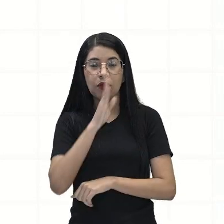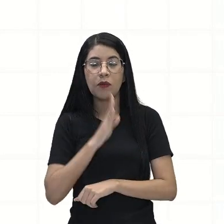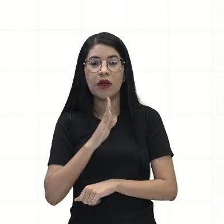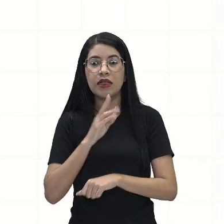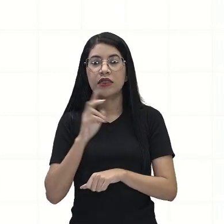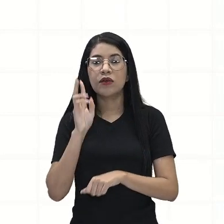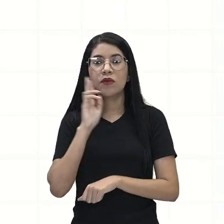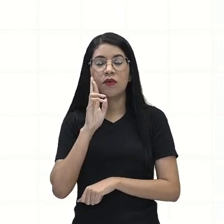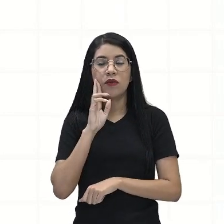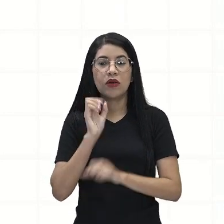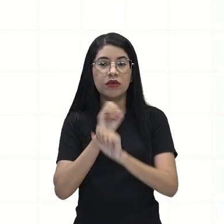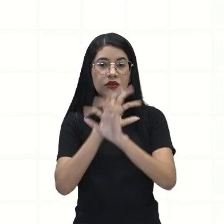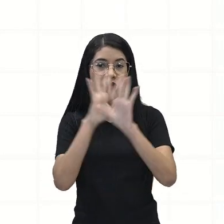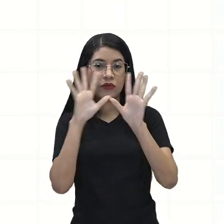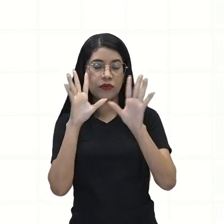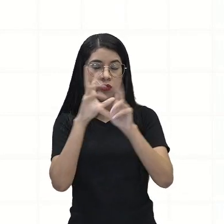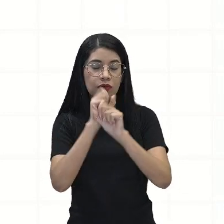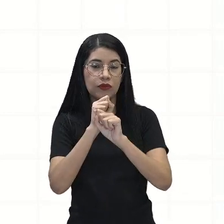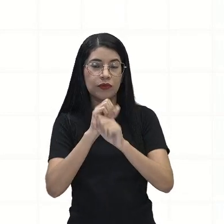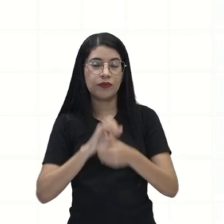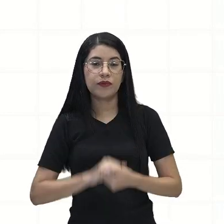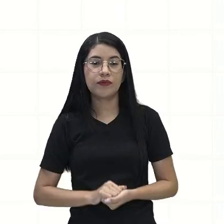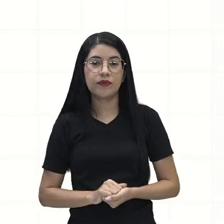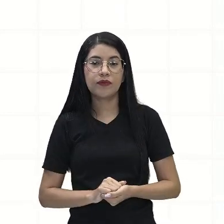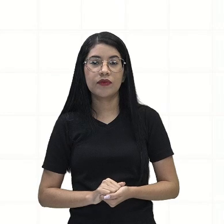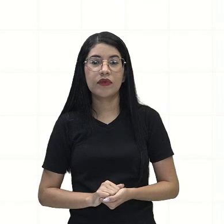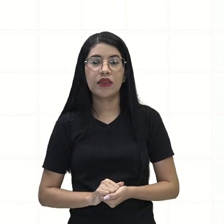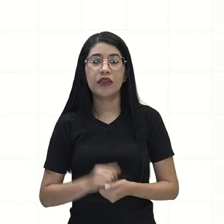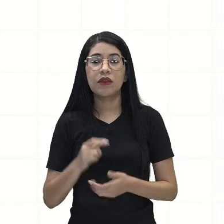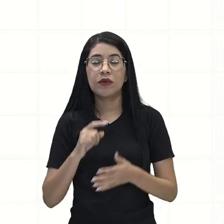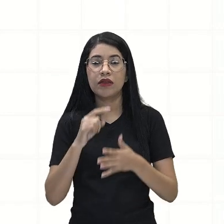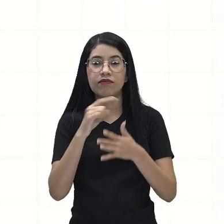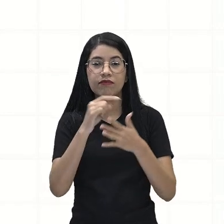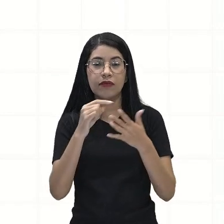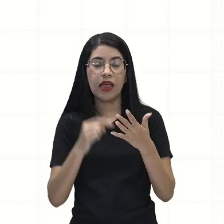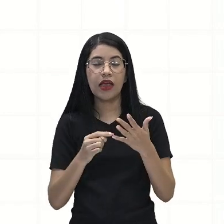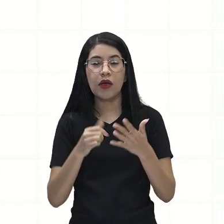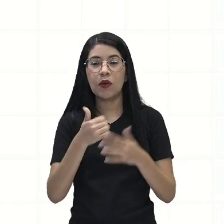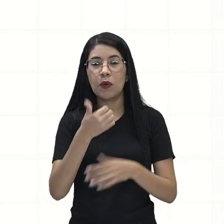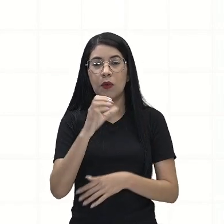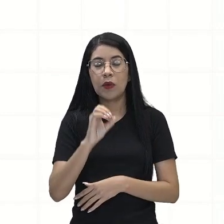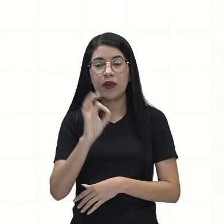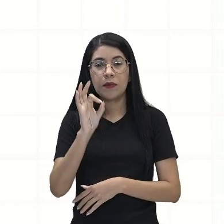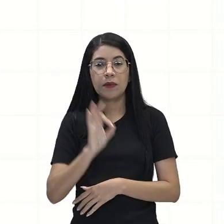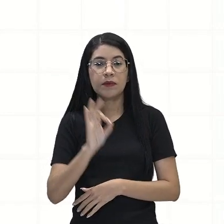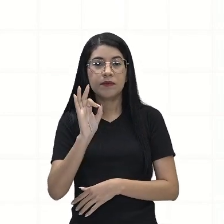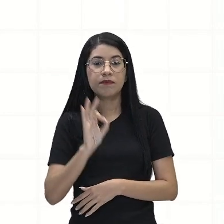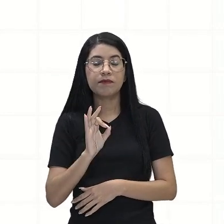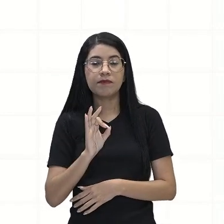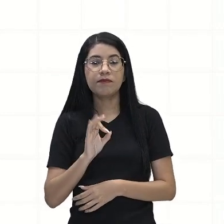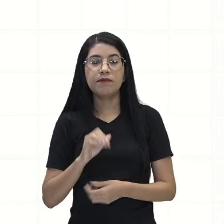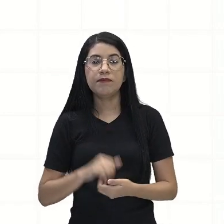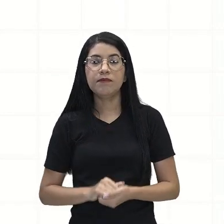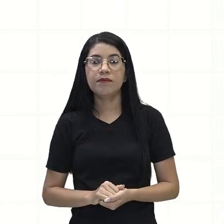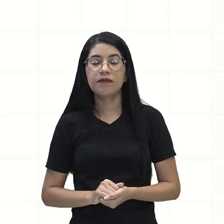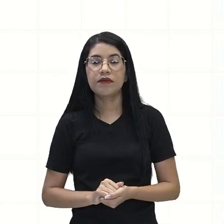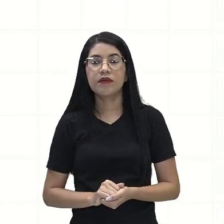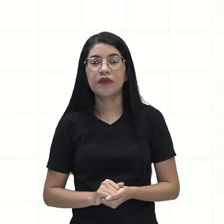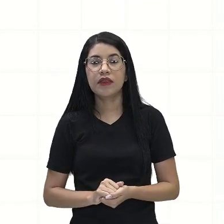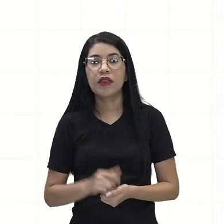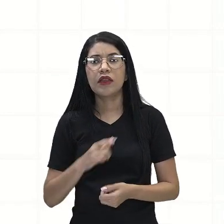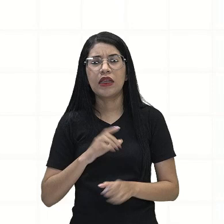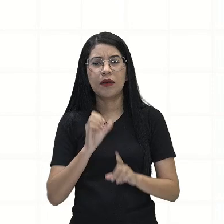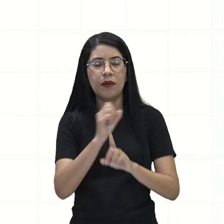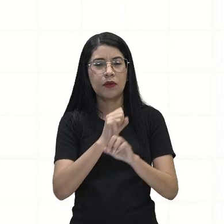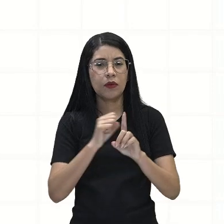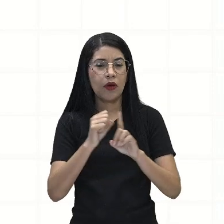mais escuro. Então, a gente tem esse top 10%, né? Então, nós temos aí essa participação das diferentes classes